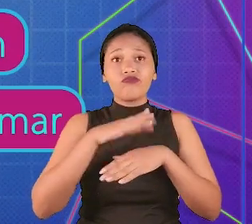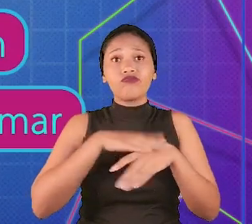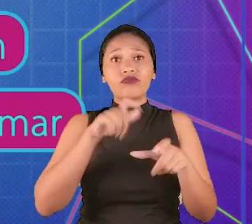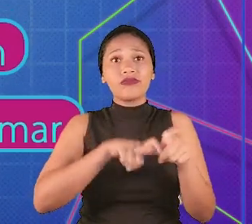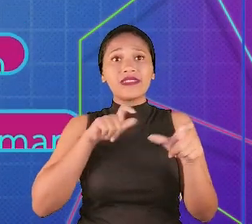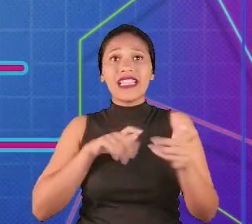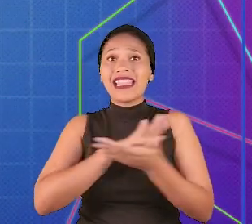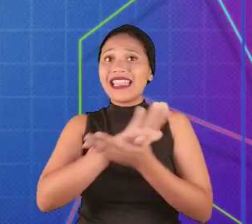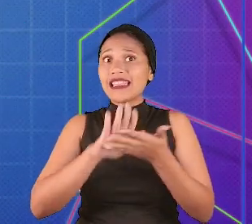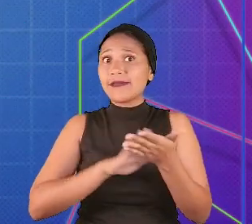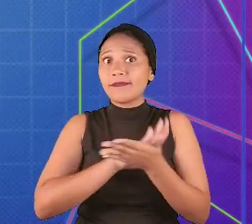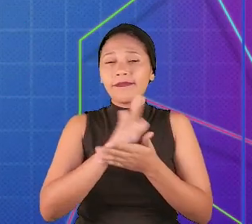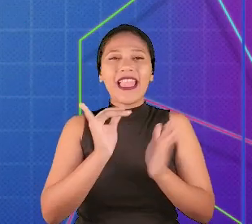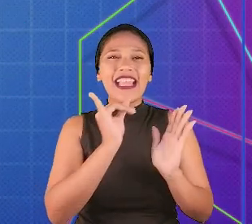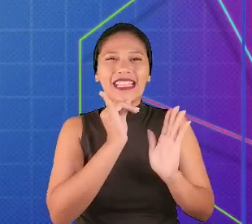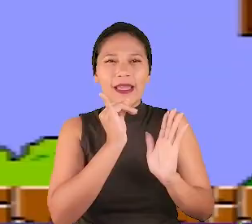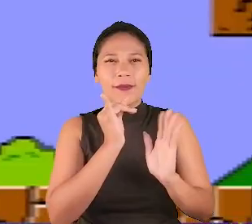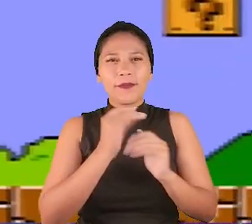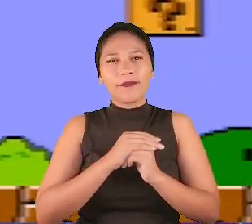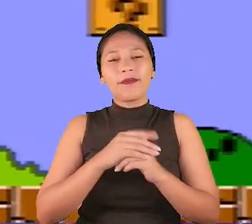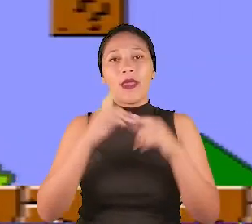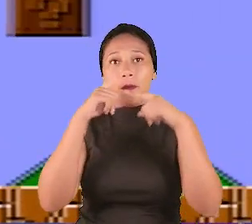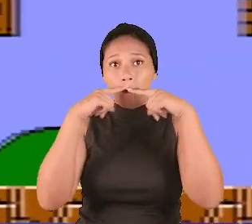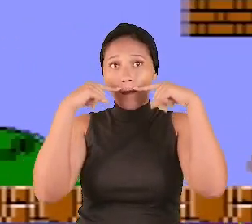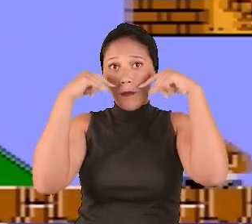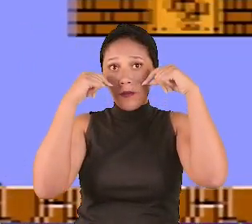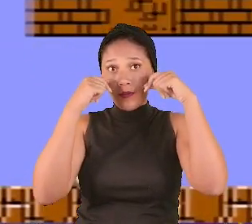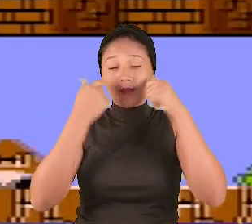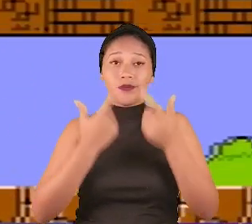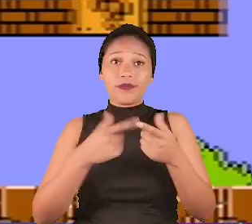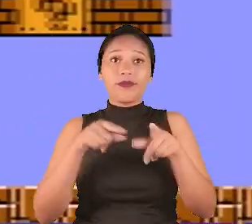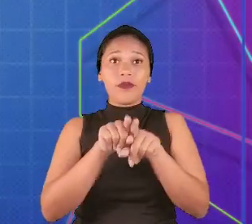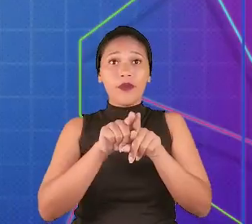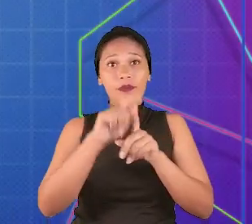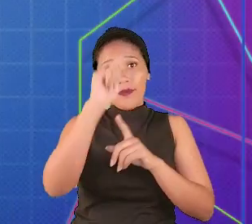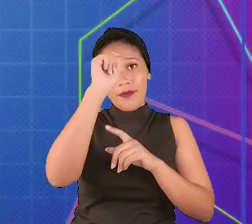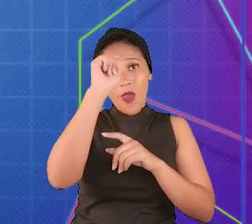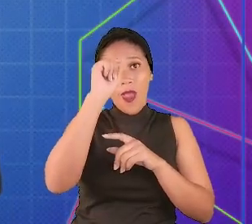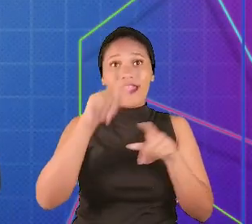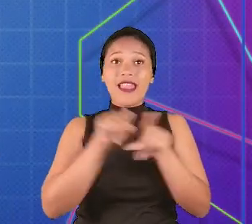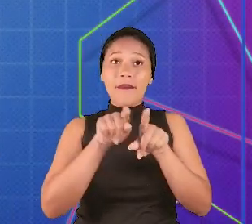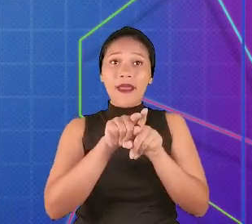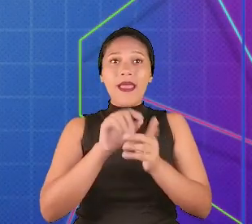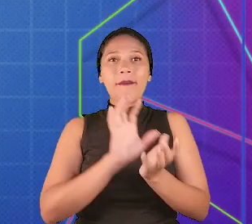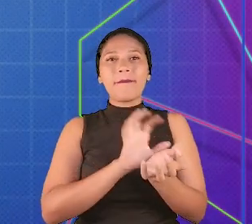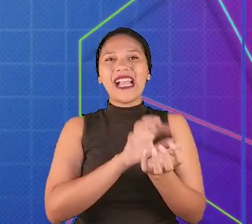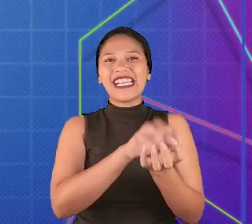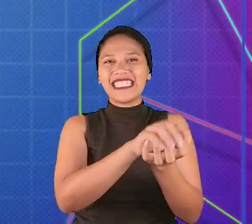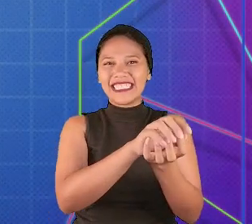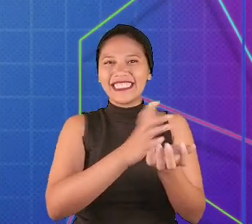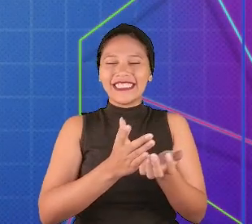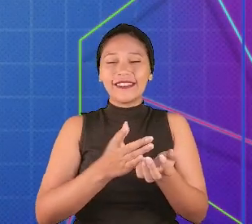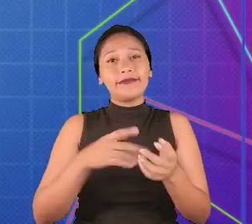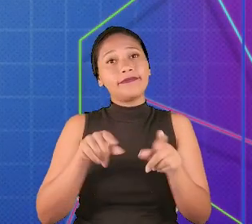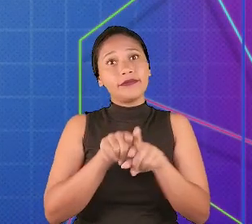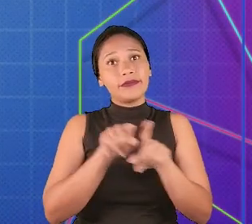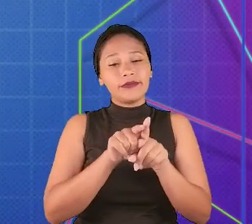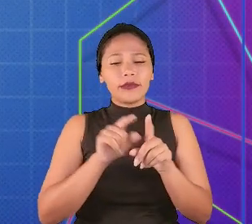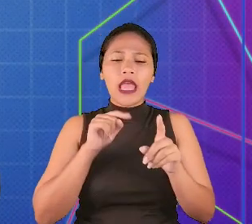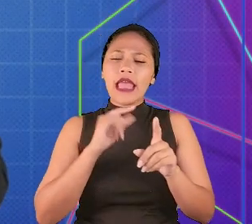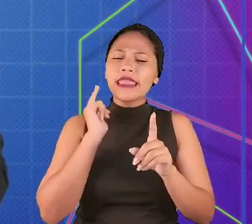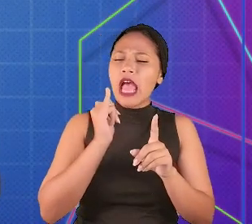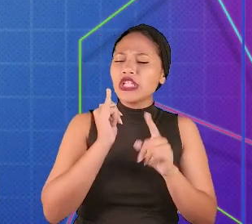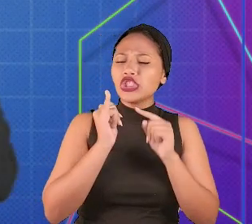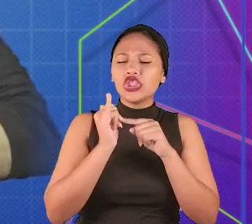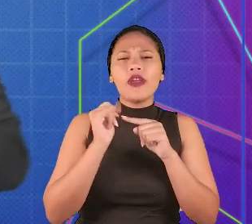rumo que o jogo vai tomar. Exemplo, Mario Bros. E Pac-Man. Narrativas embutidas. Essas aqui são